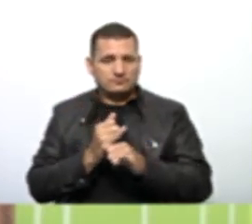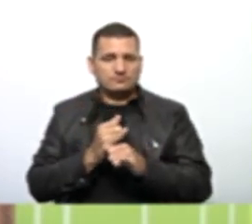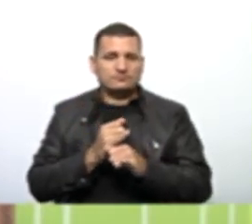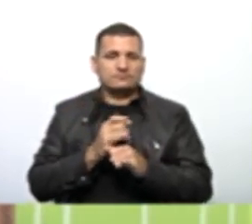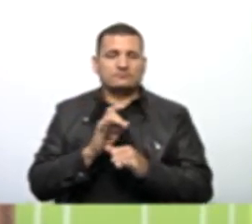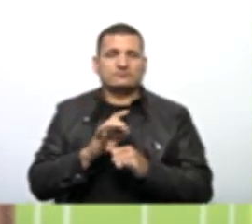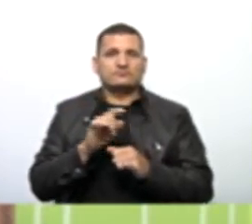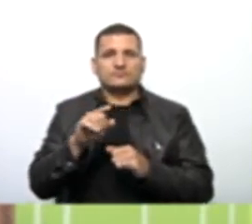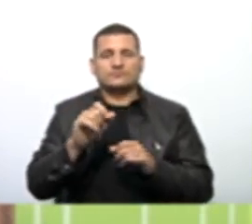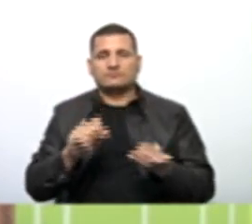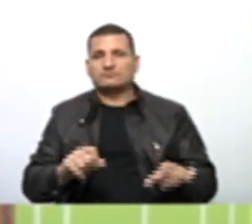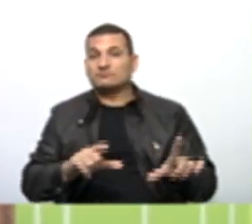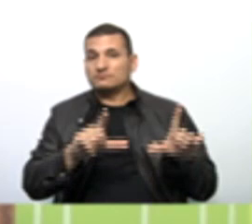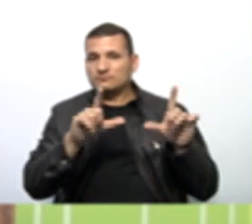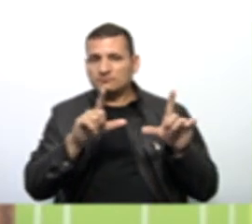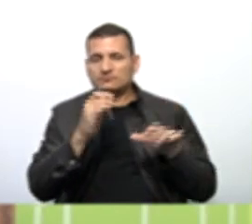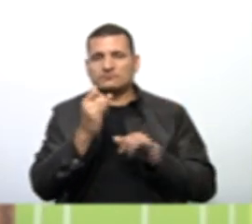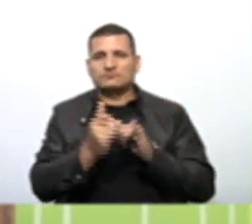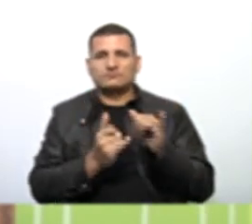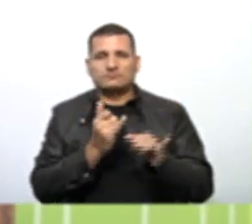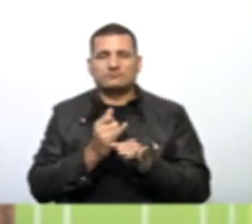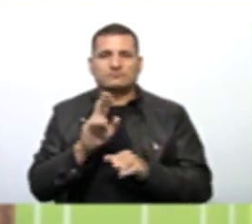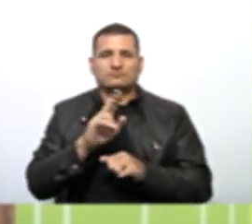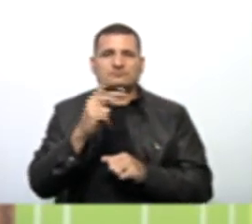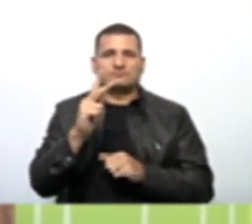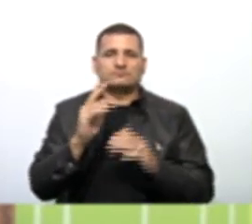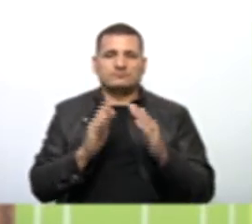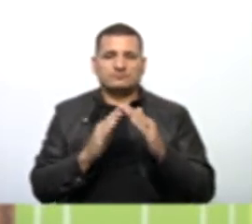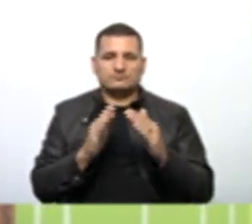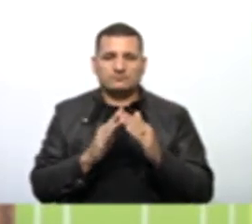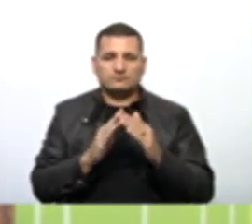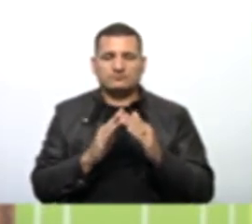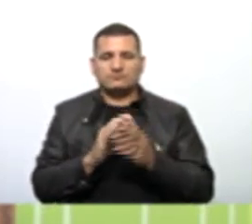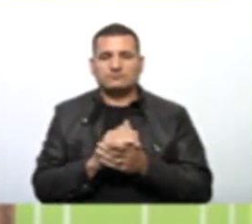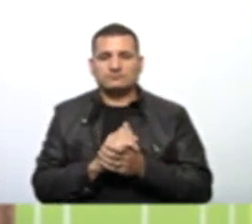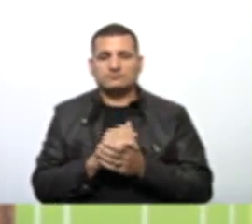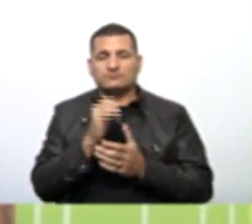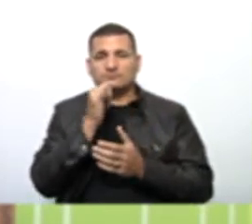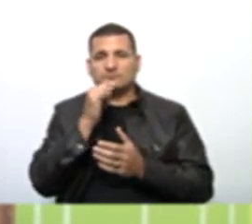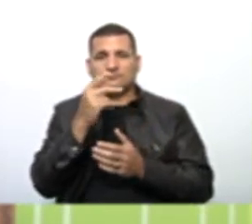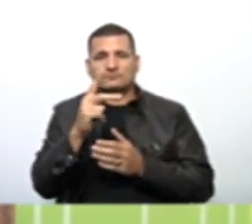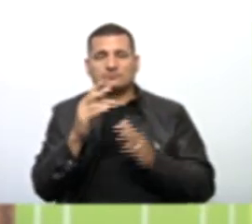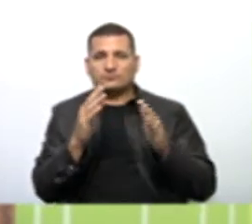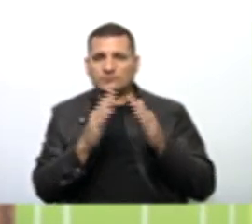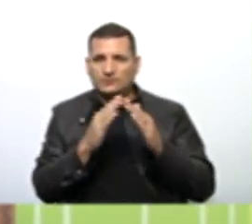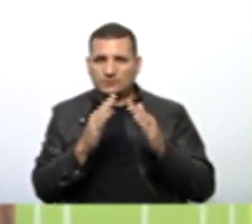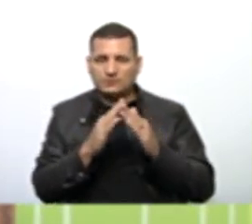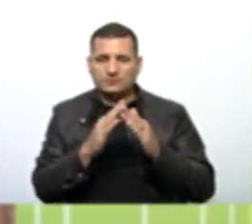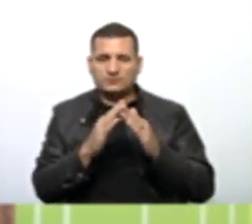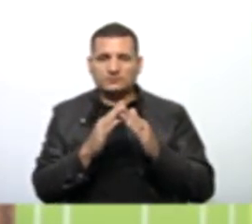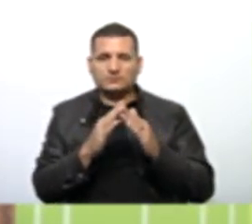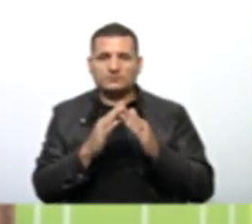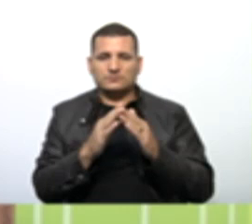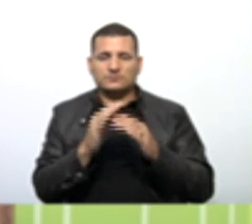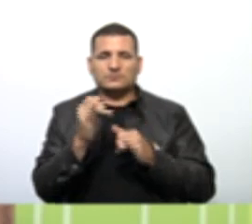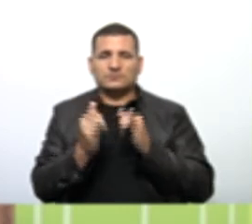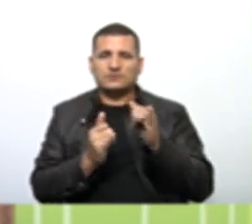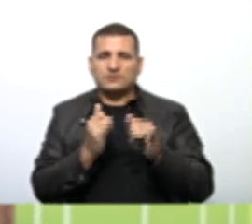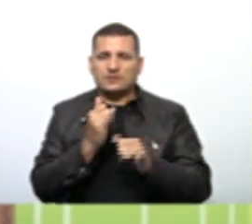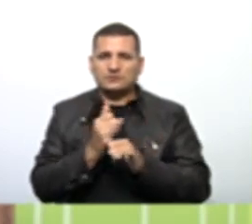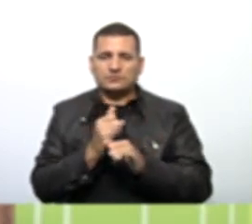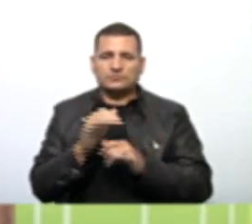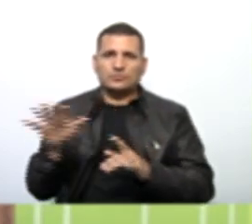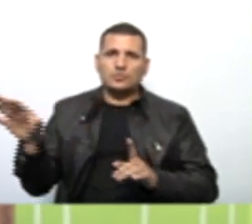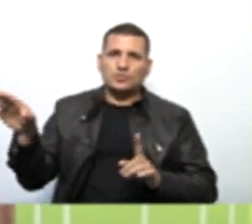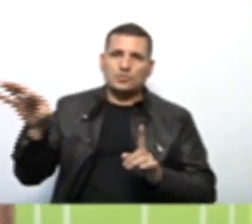conectá-la utilizar a internet na sua casa se você recebe na sua casa acima de 100 megas de